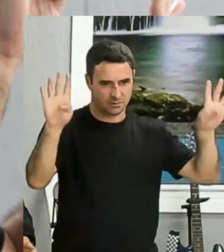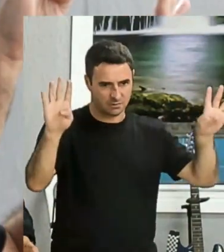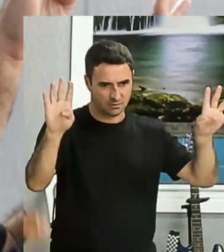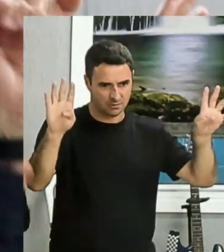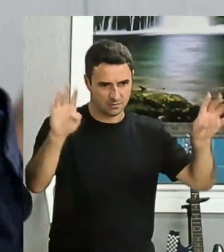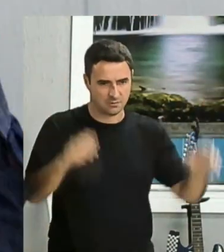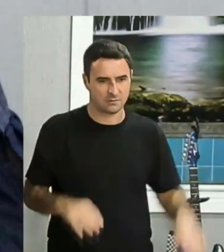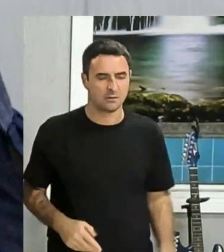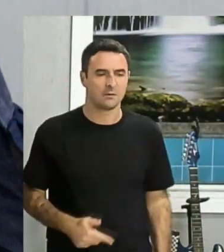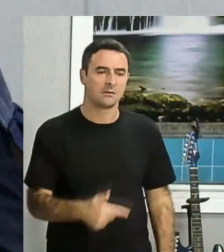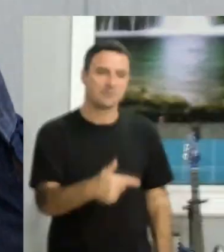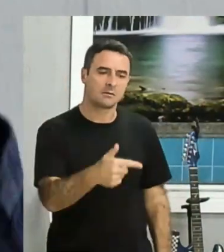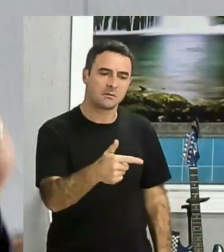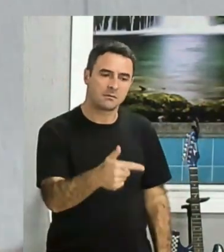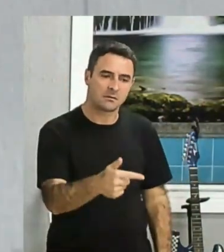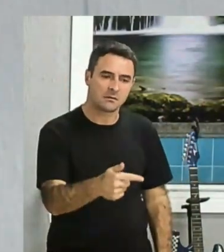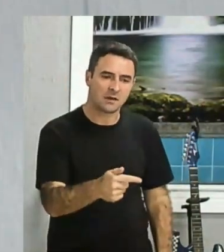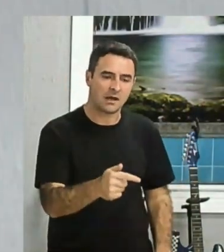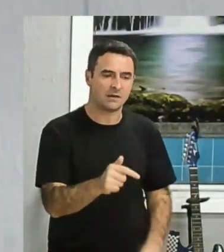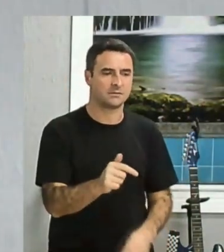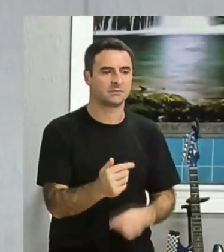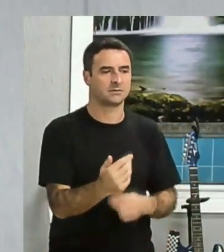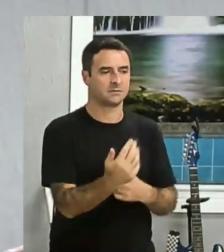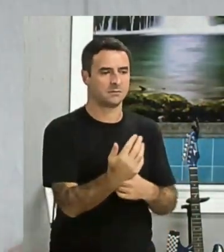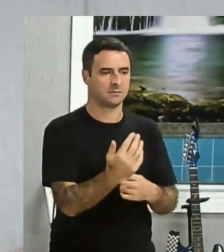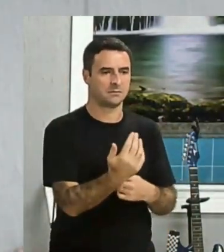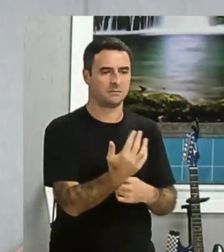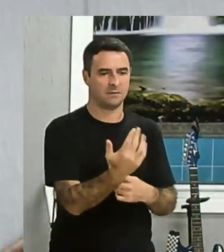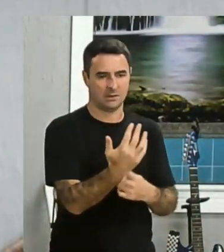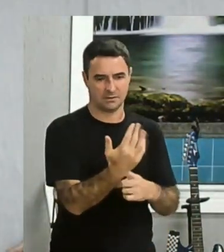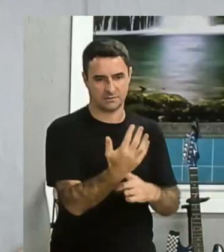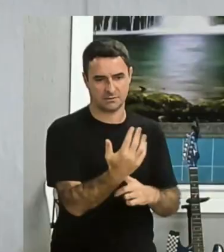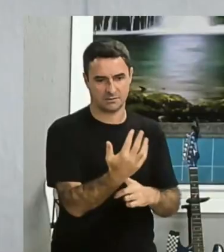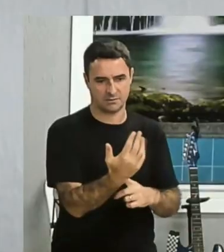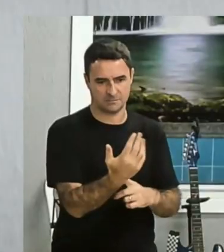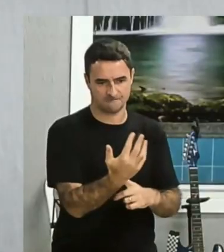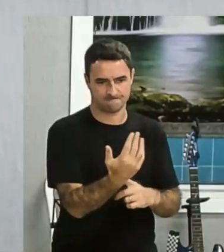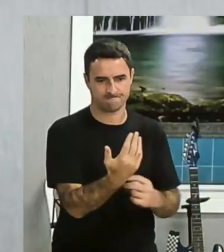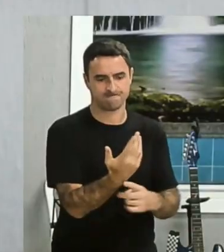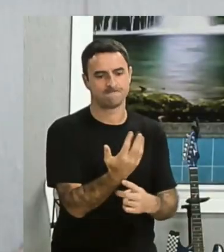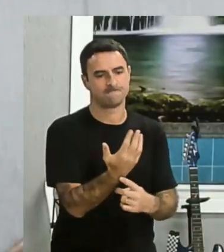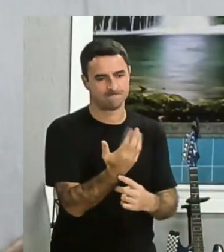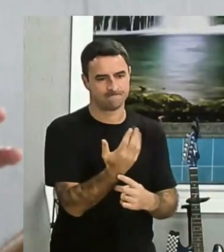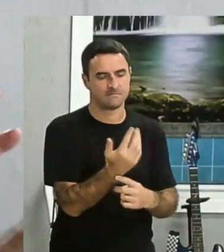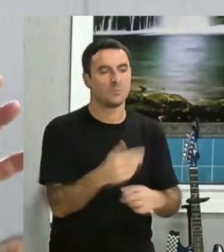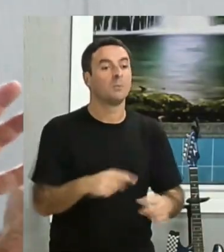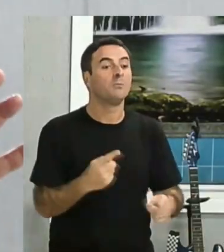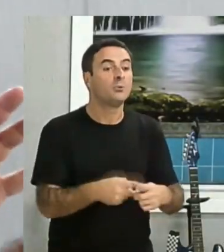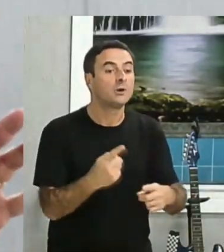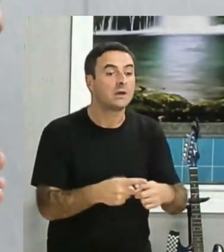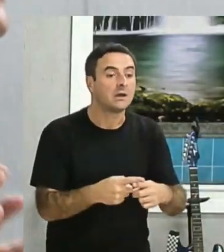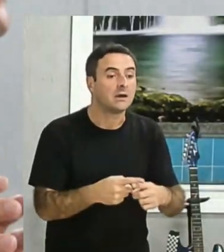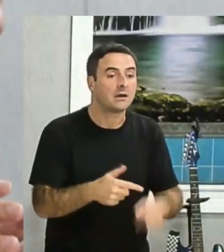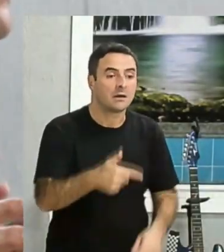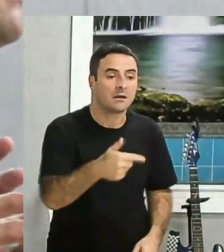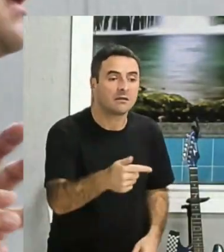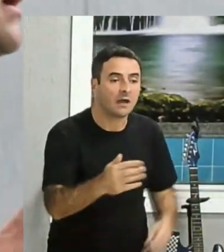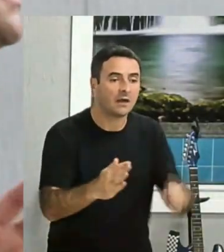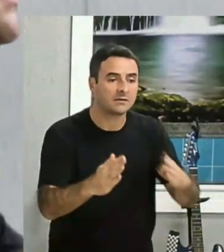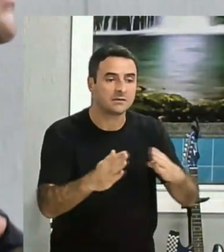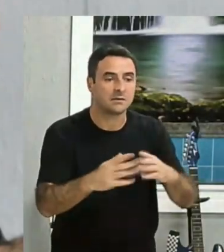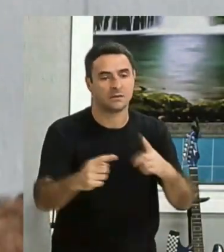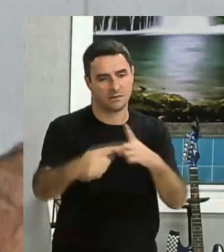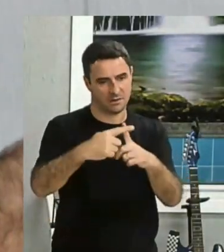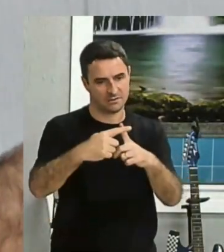Aqui são 7 candelabros, porque são 7 igrejas, certo? Mas eu gosto muito dessa ideia